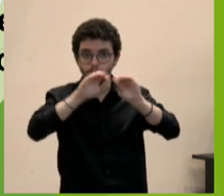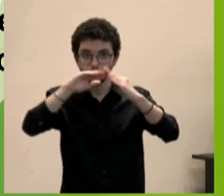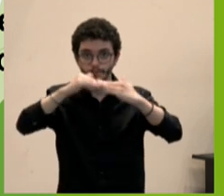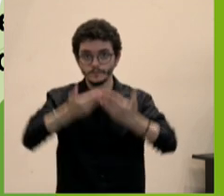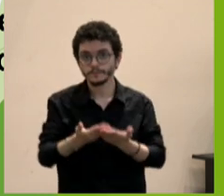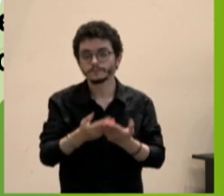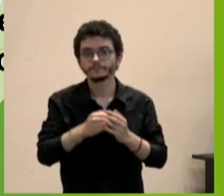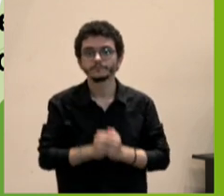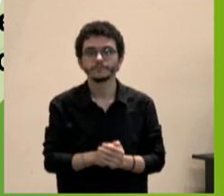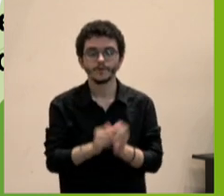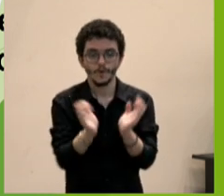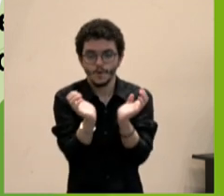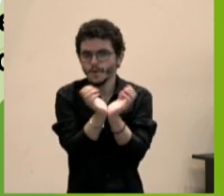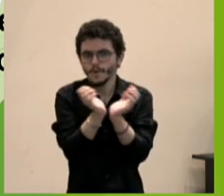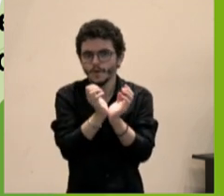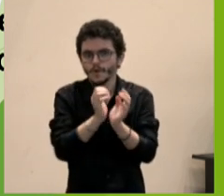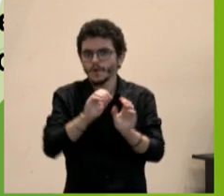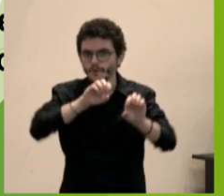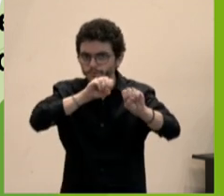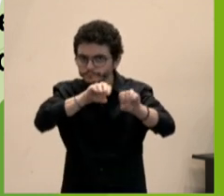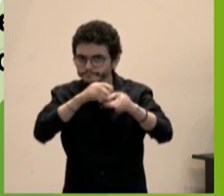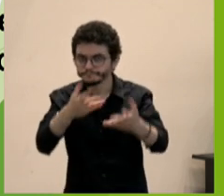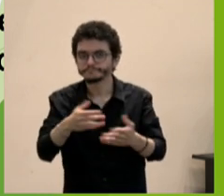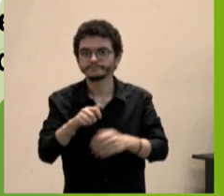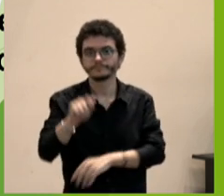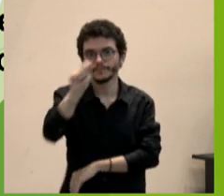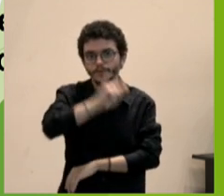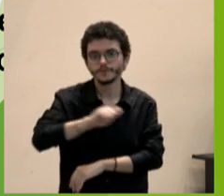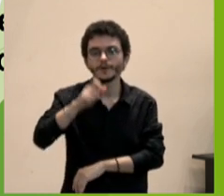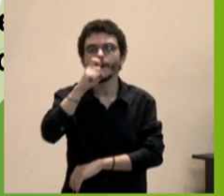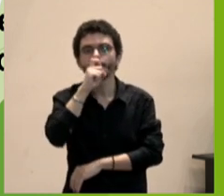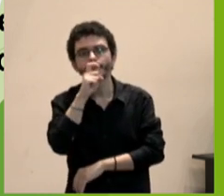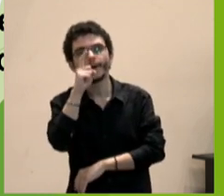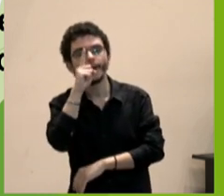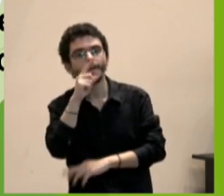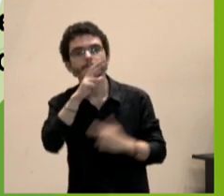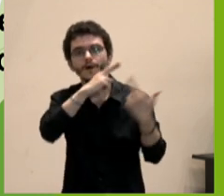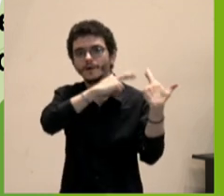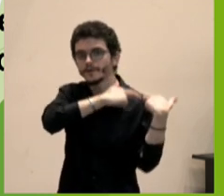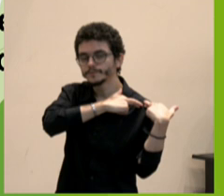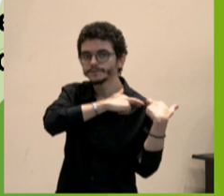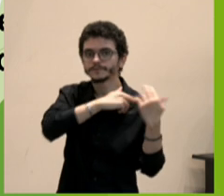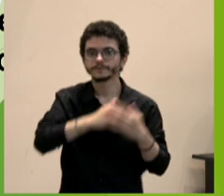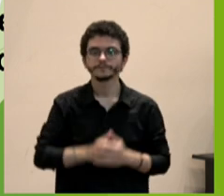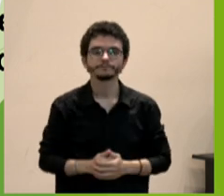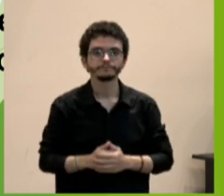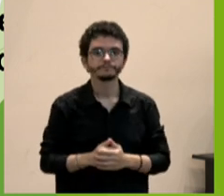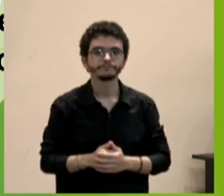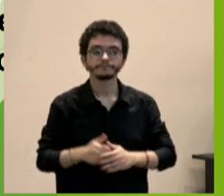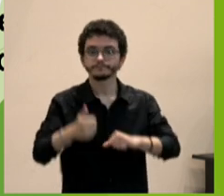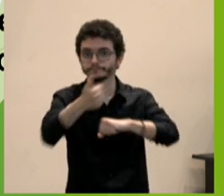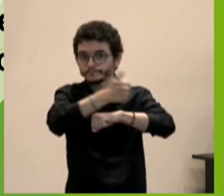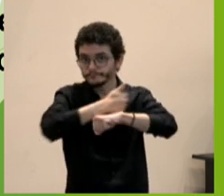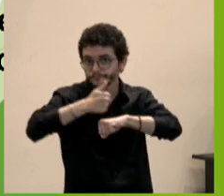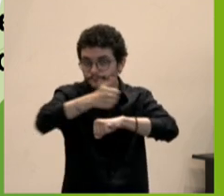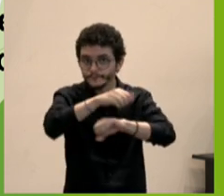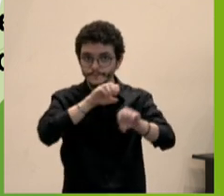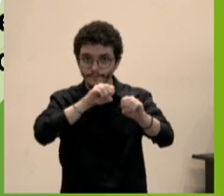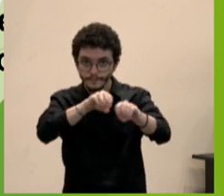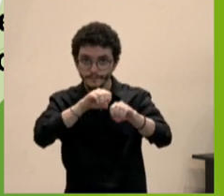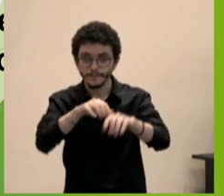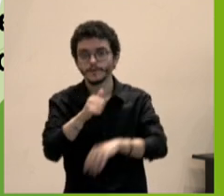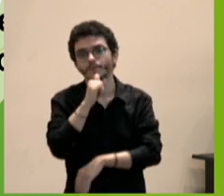nos grêmios estudantis, nas associações de pais, mães e responsáveis, de profissionais da educação,